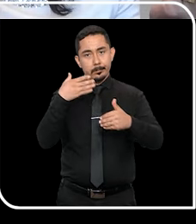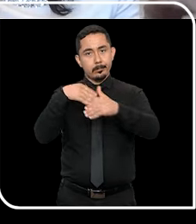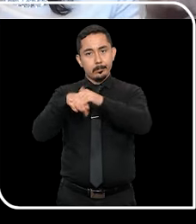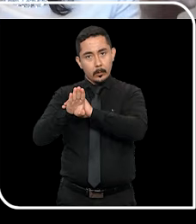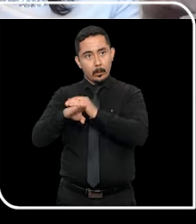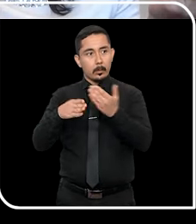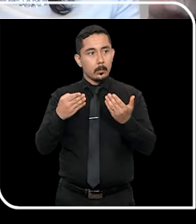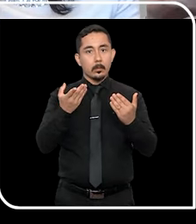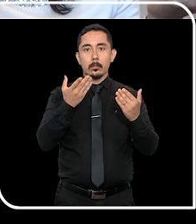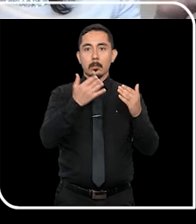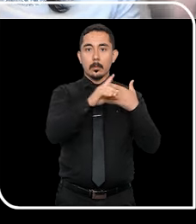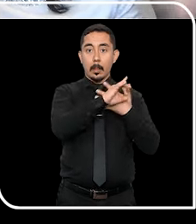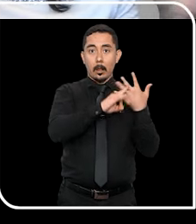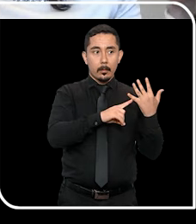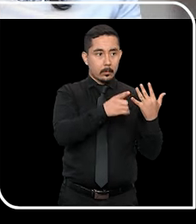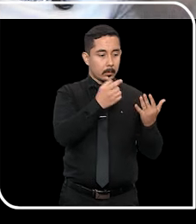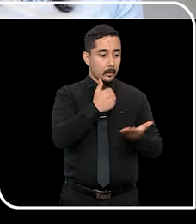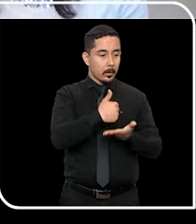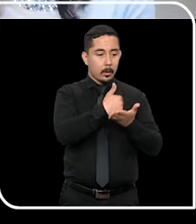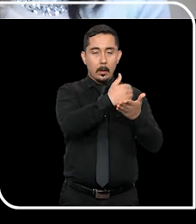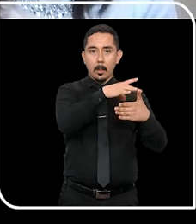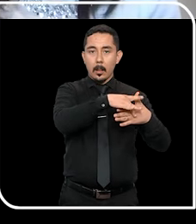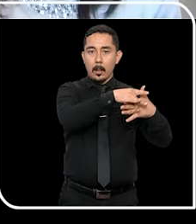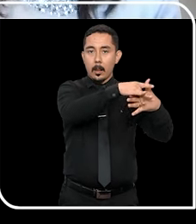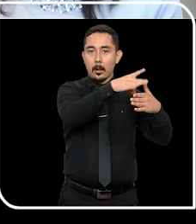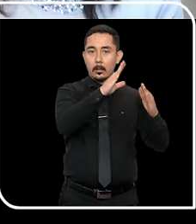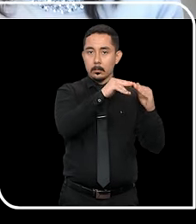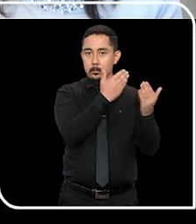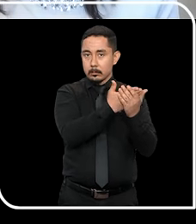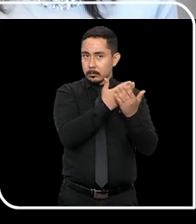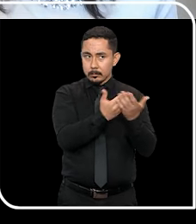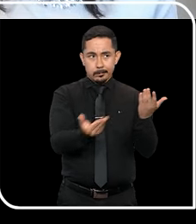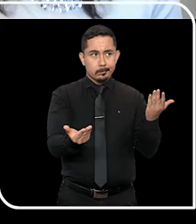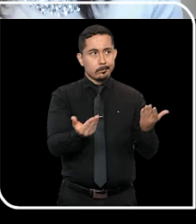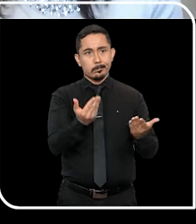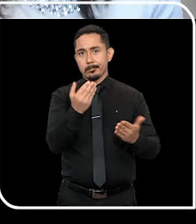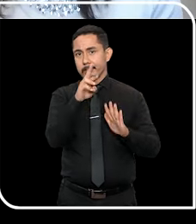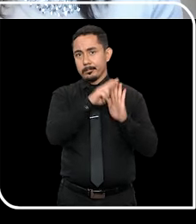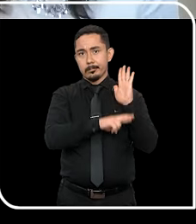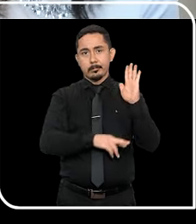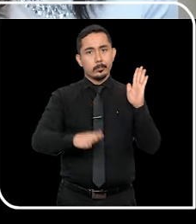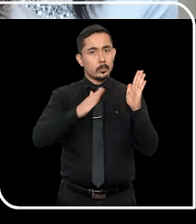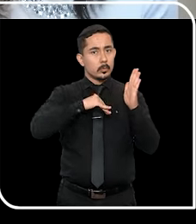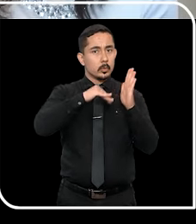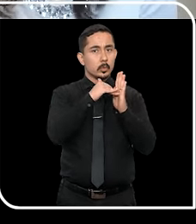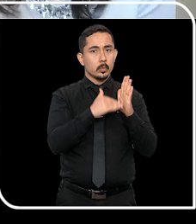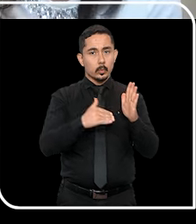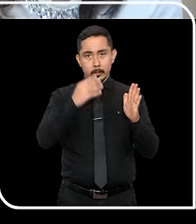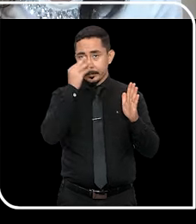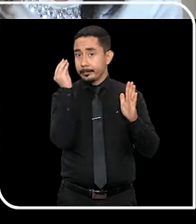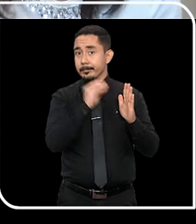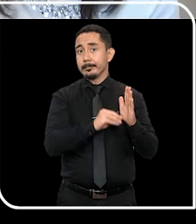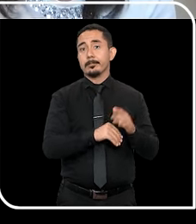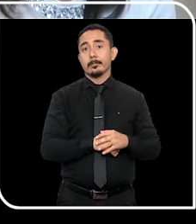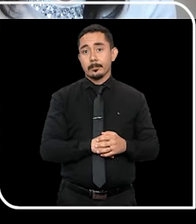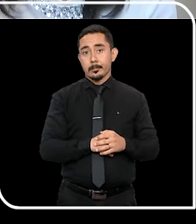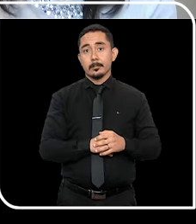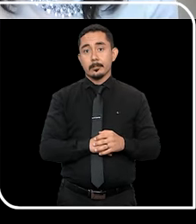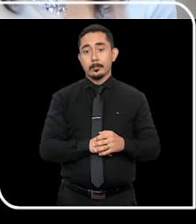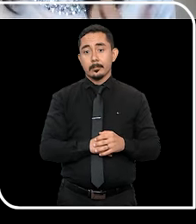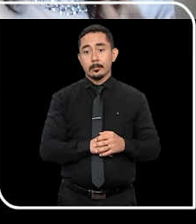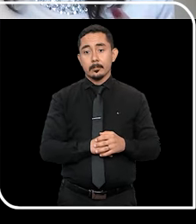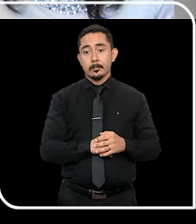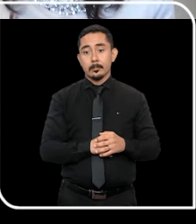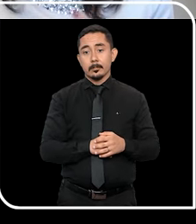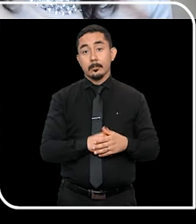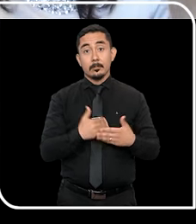criança com deficiência pra escola era assim ir contra todas as regras minha mãe era tida como doida né